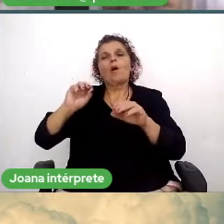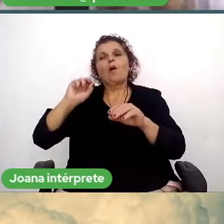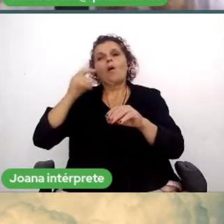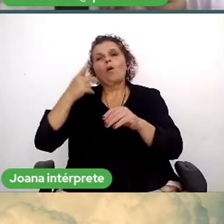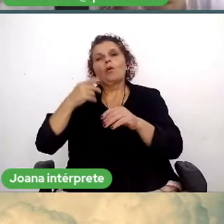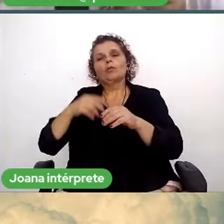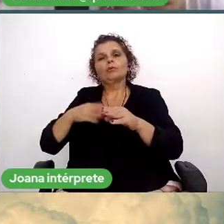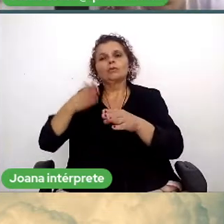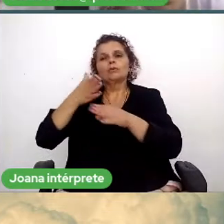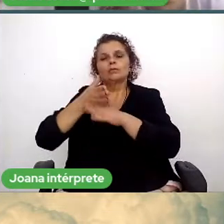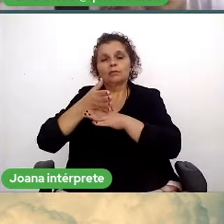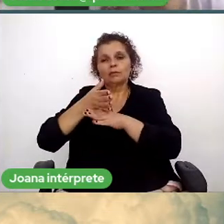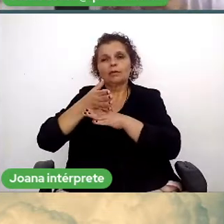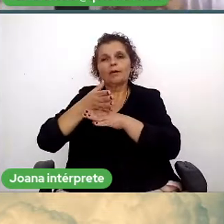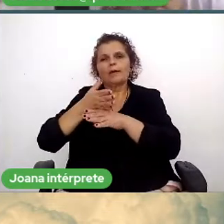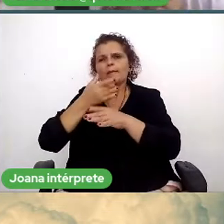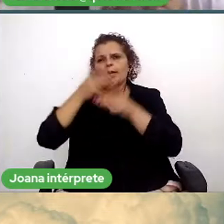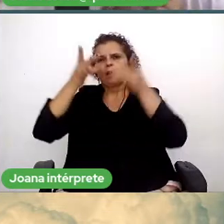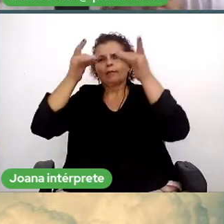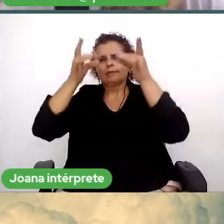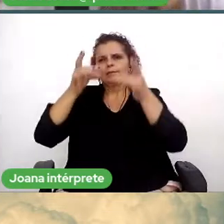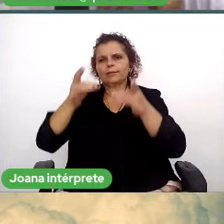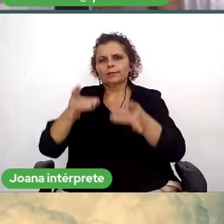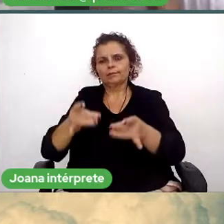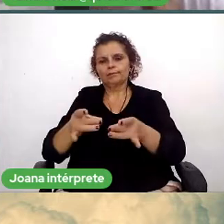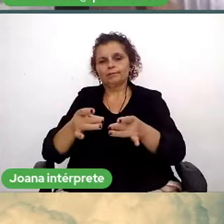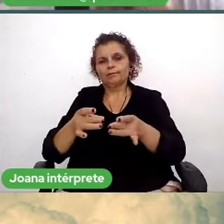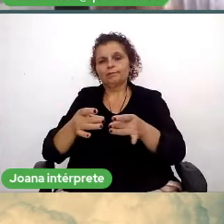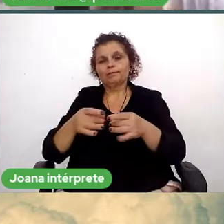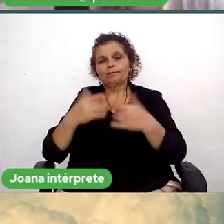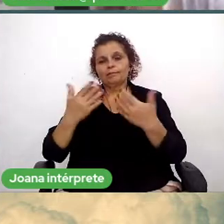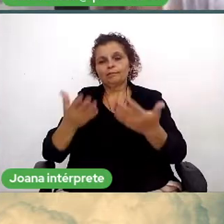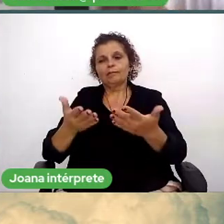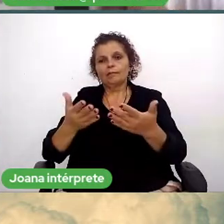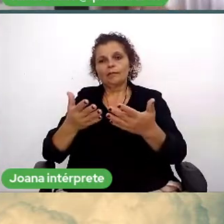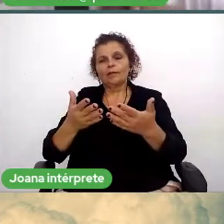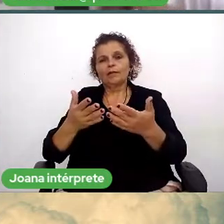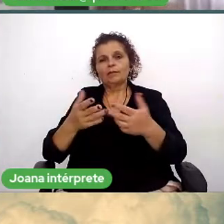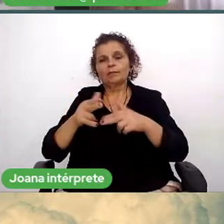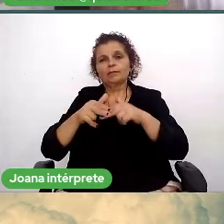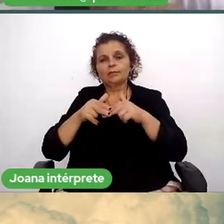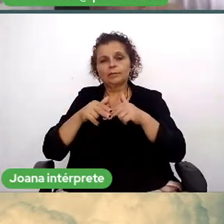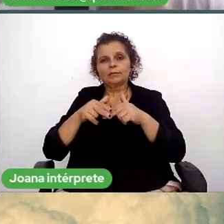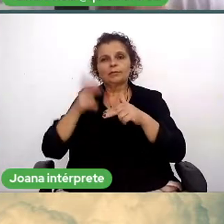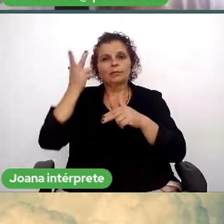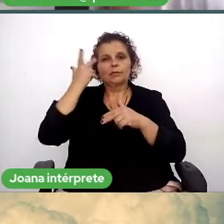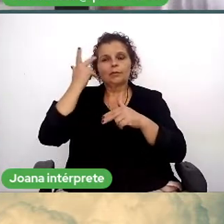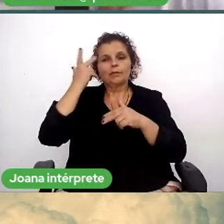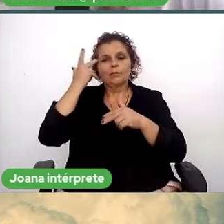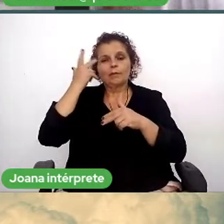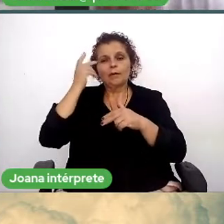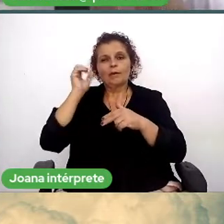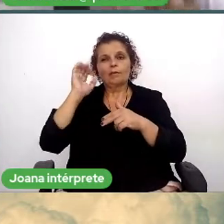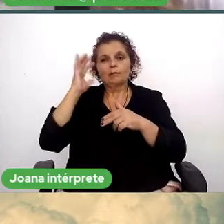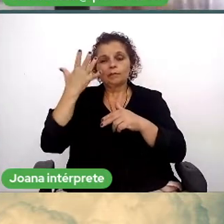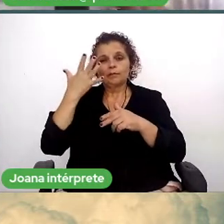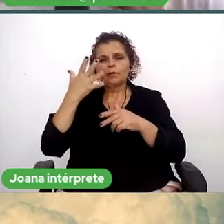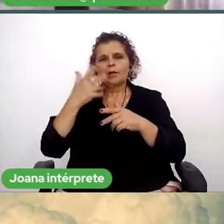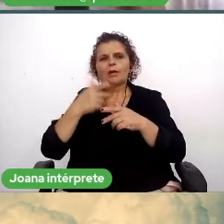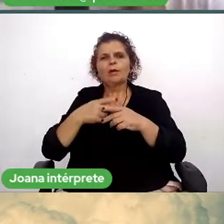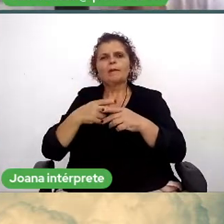aceite fossem melhor detalhados. Então, é muito comum, nossa, já perdi as contas de quantas vezes,